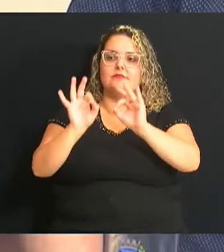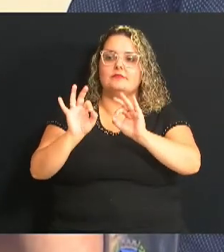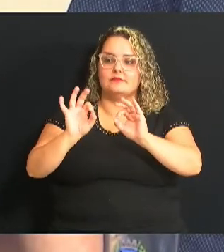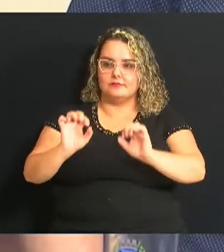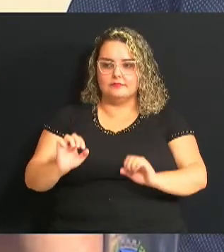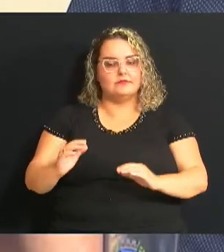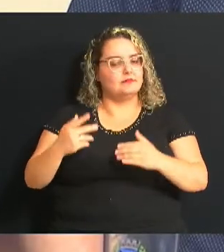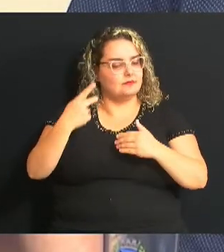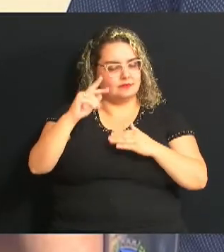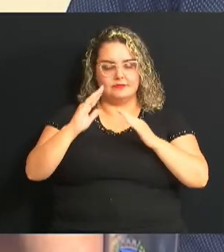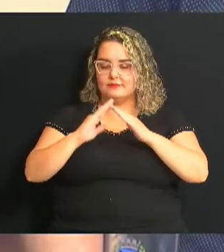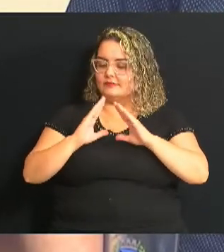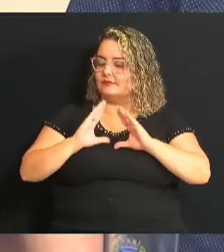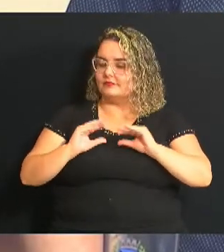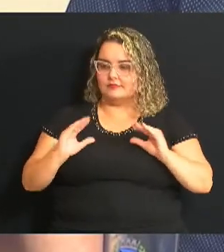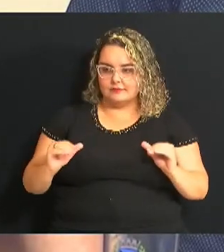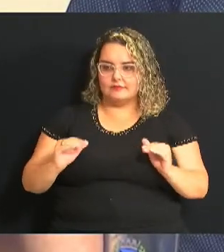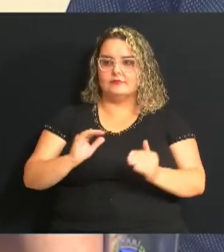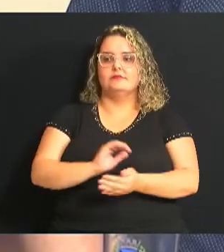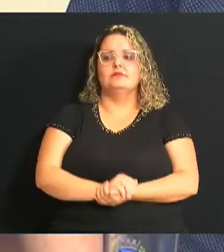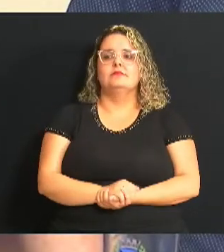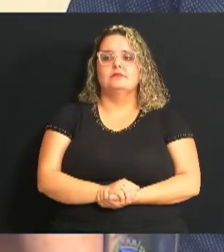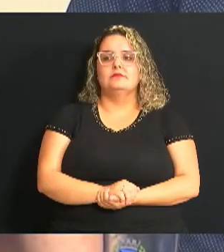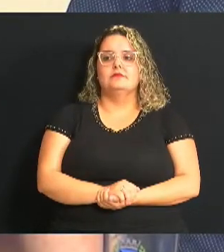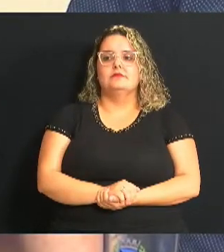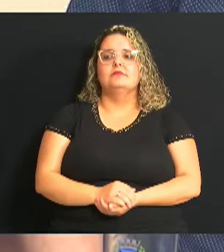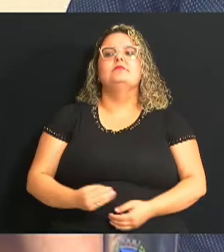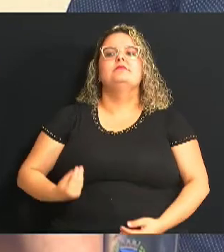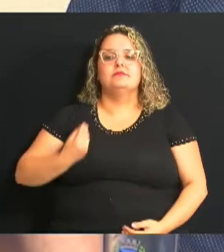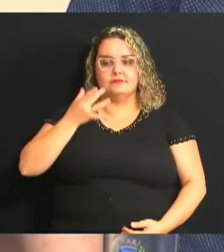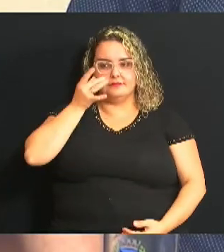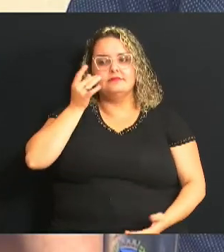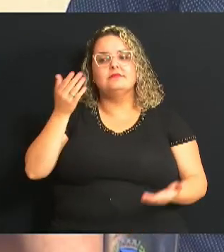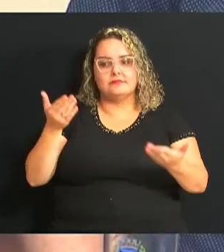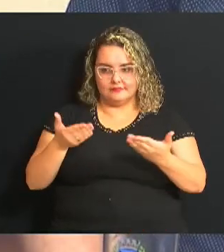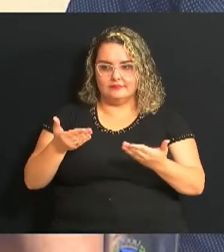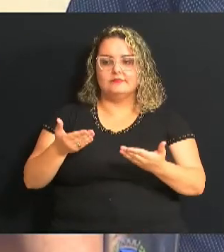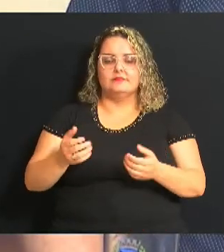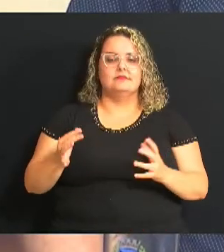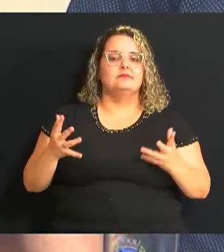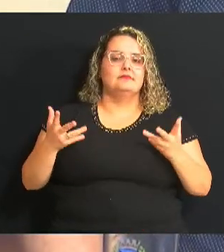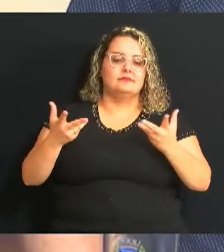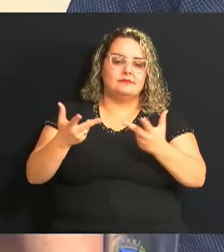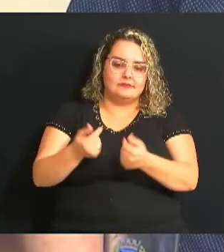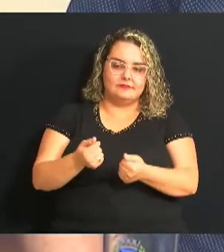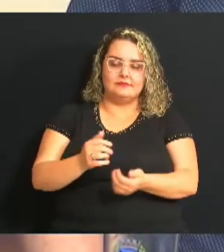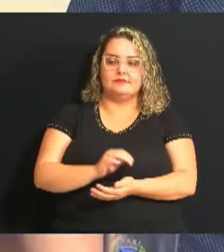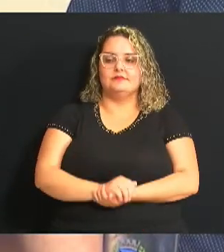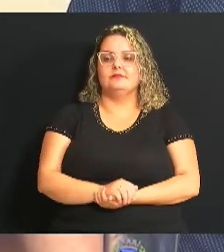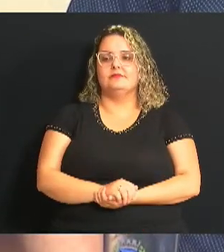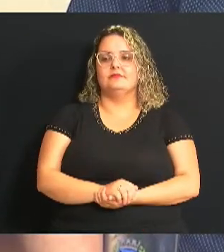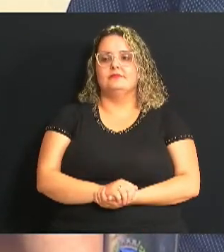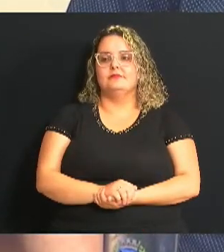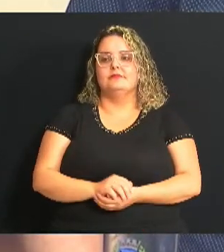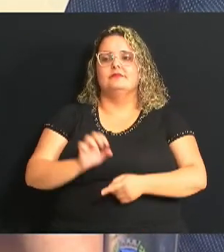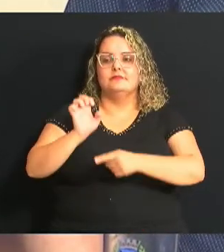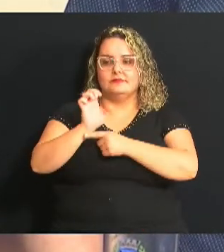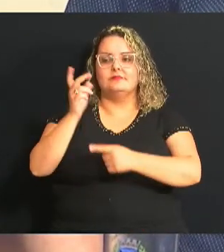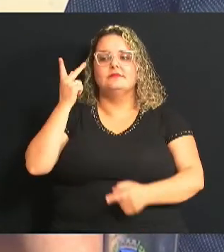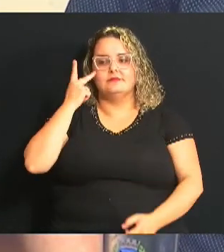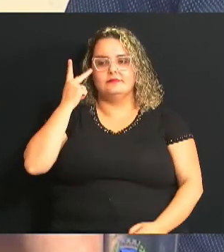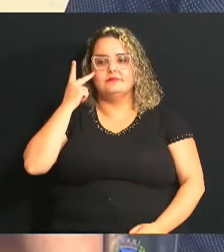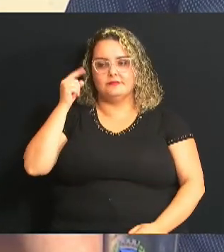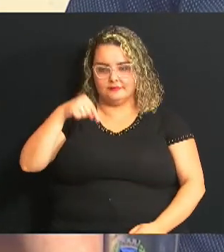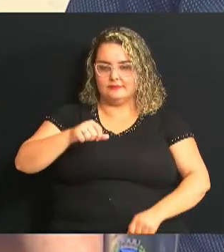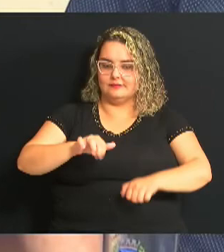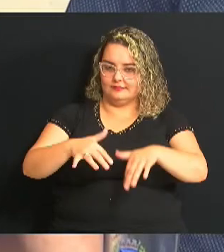casa confortavelmente, mas ela está ao vivo agora, passando para toda a nosso estado de São Paulo. Essa sessão